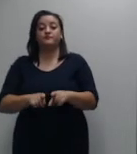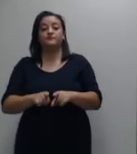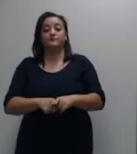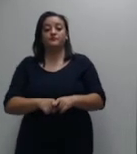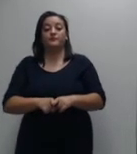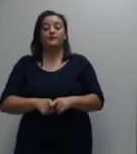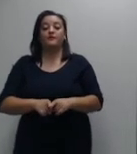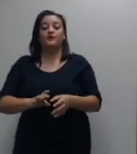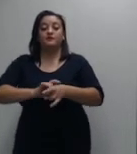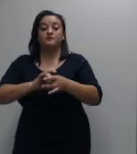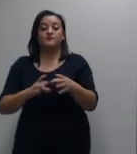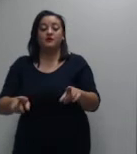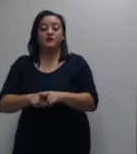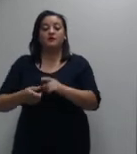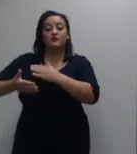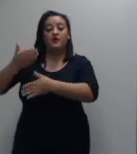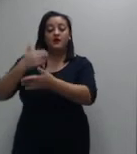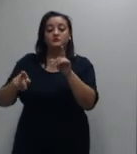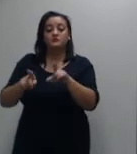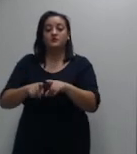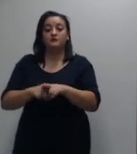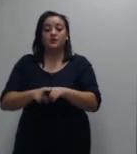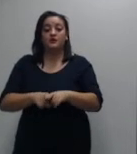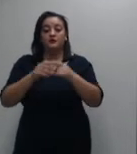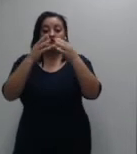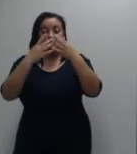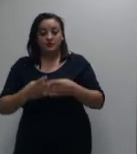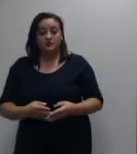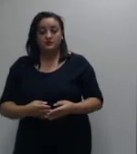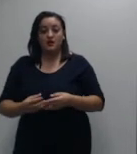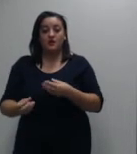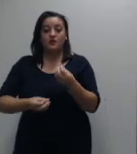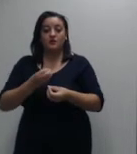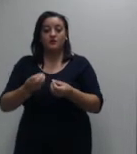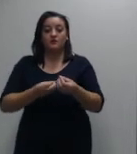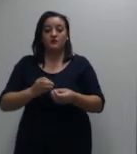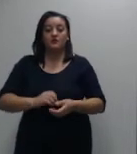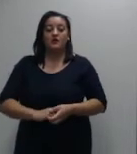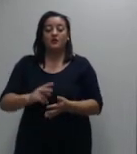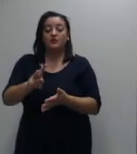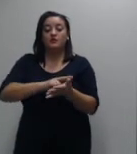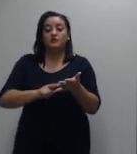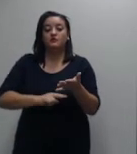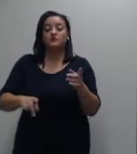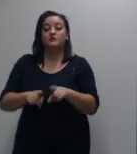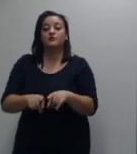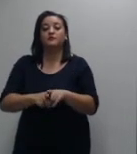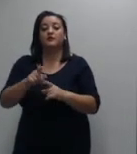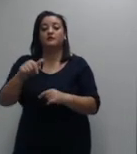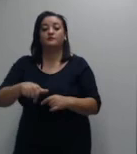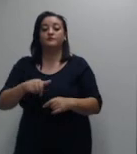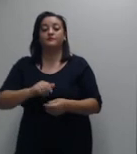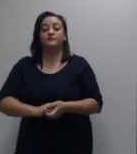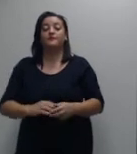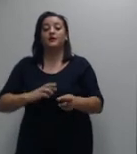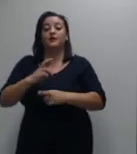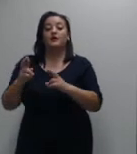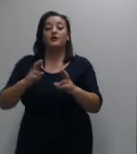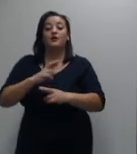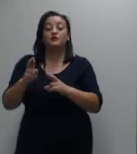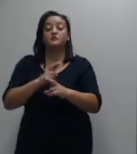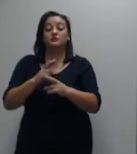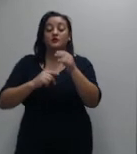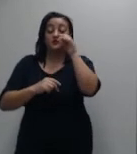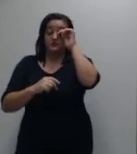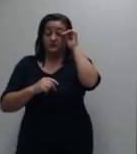anteriormente pressão mais o está leitura na sua casa ele a respeito do conjunto